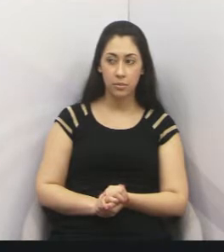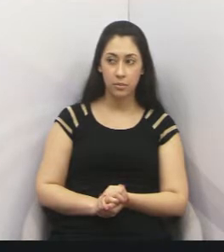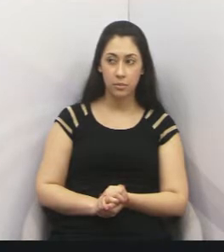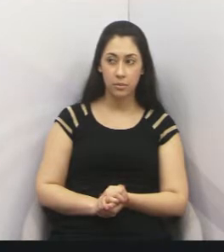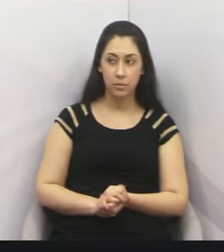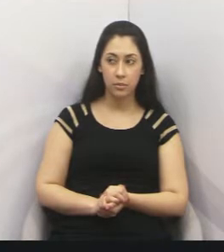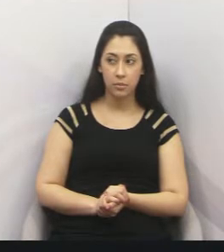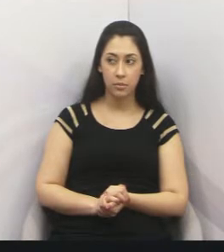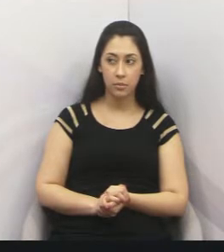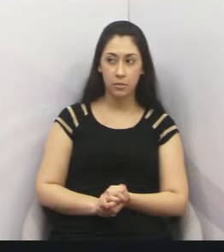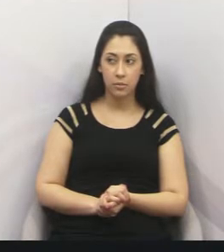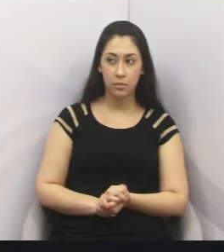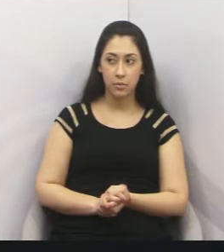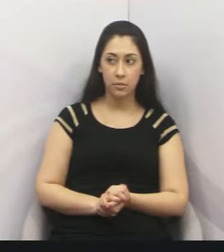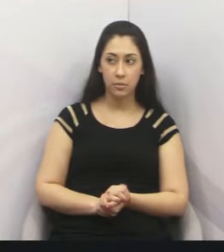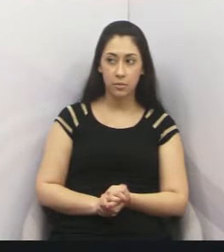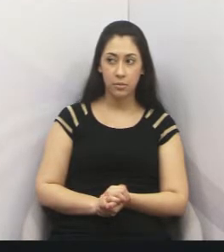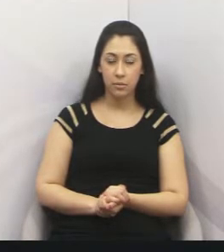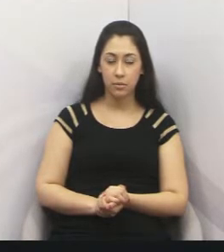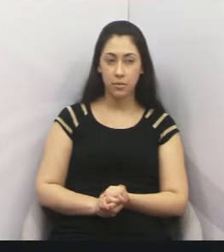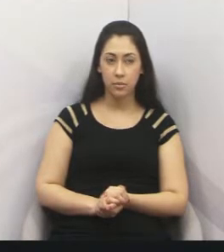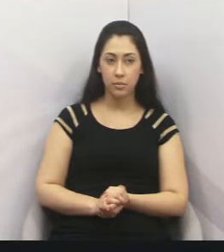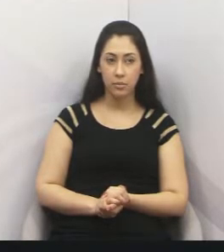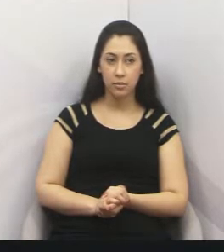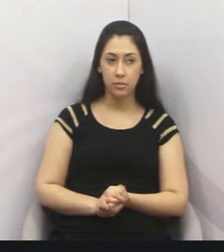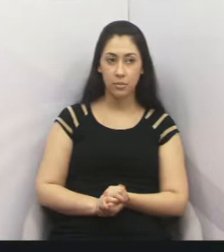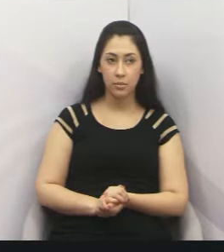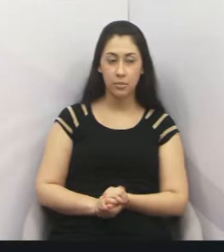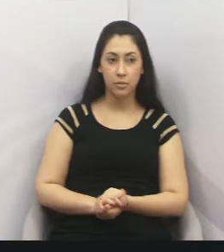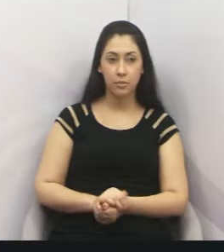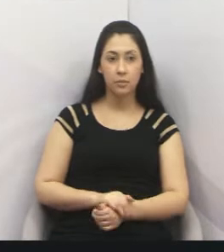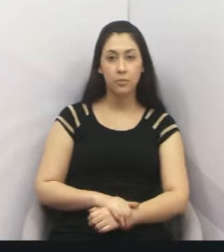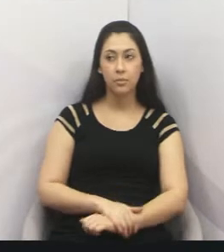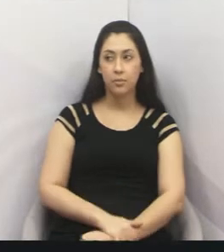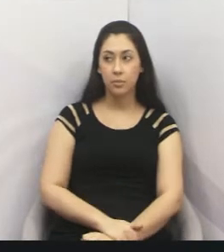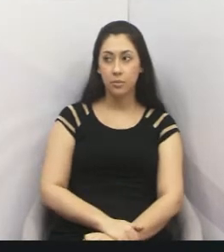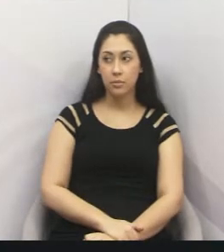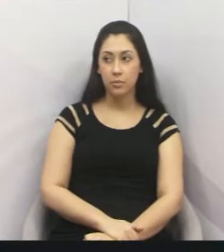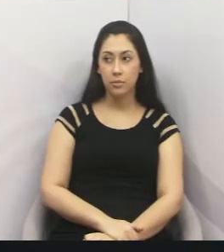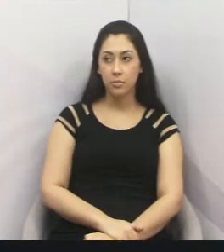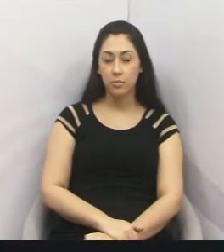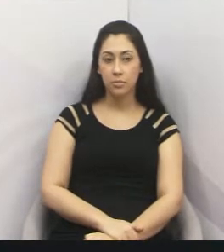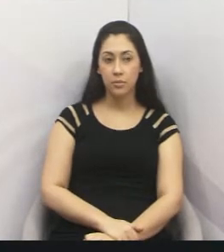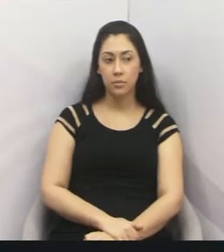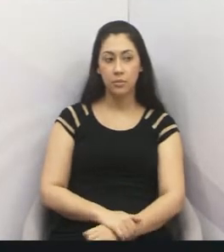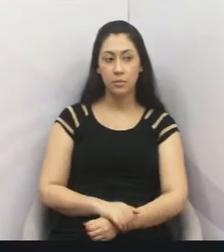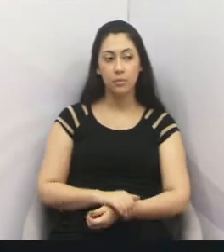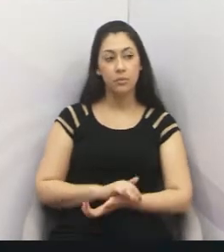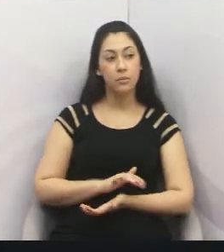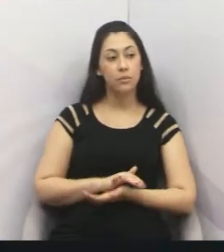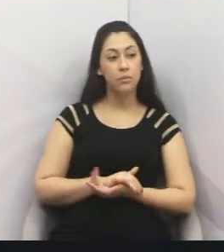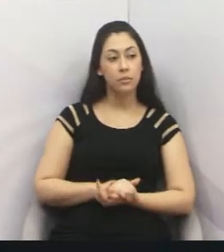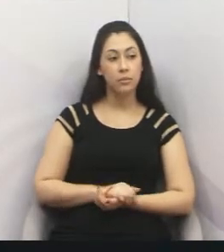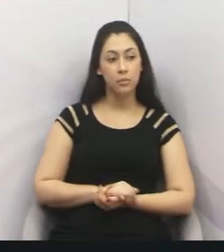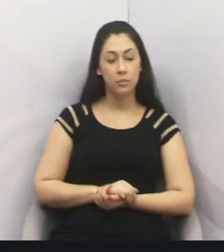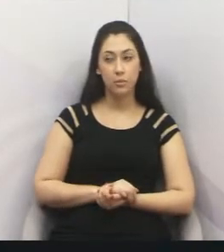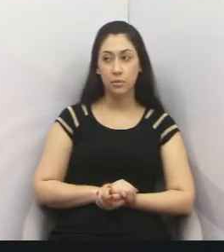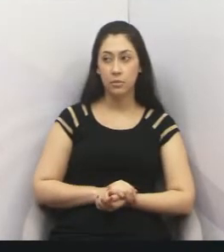Não tem copo? Ai, Rafa, por favor. Nossa, os dois aqui tá certinho.